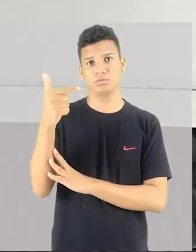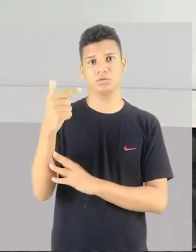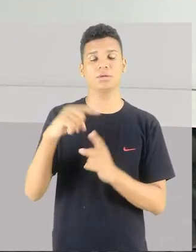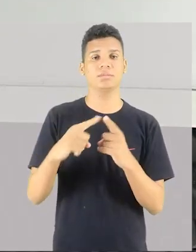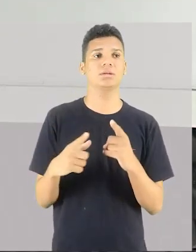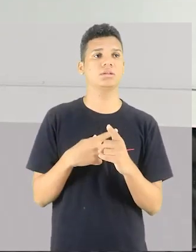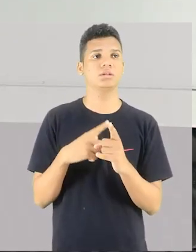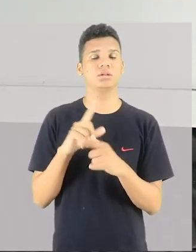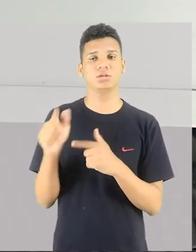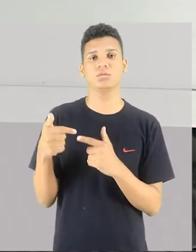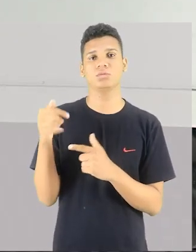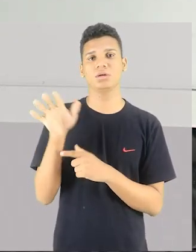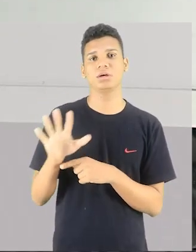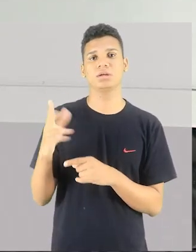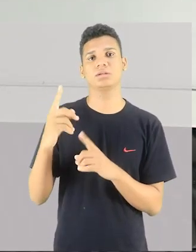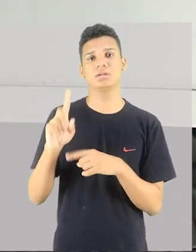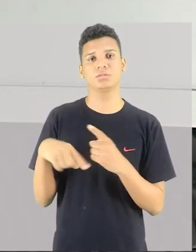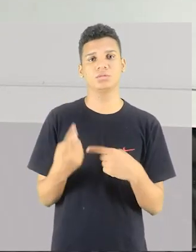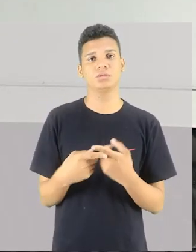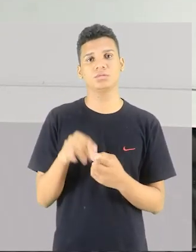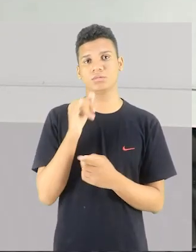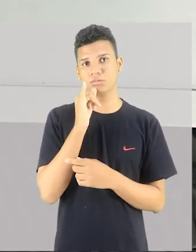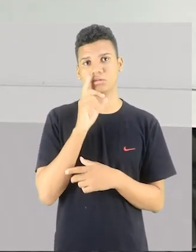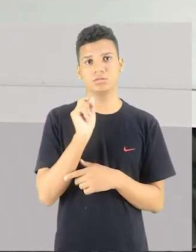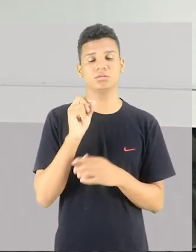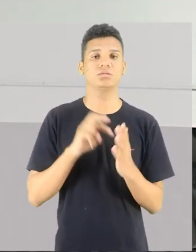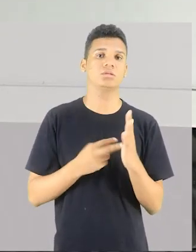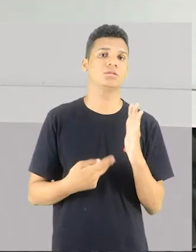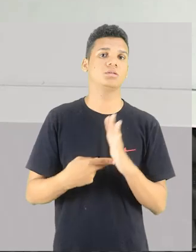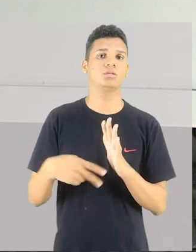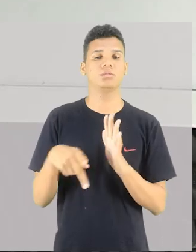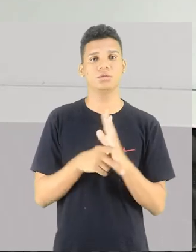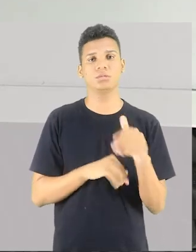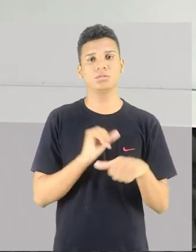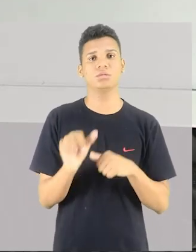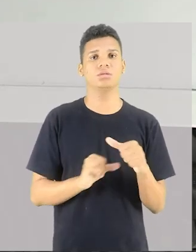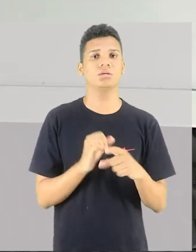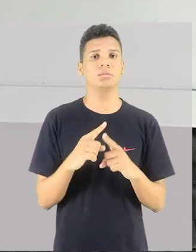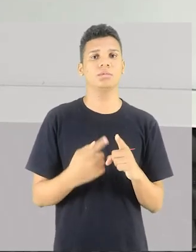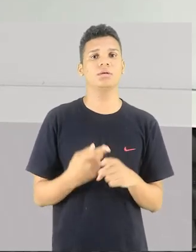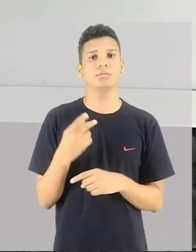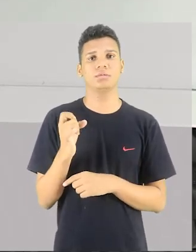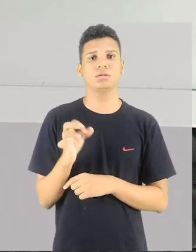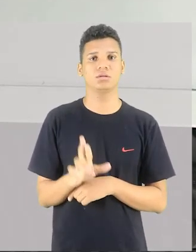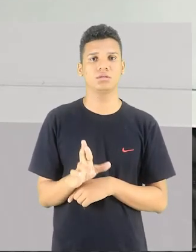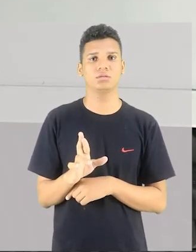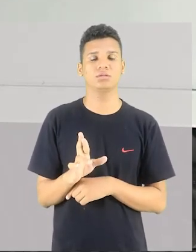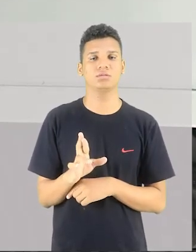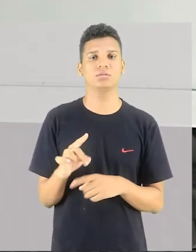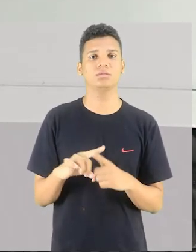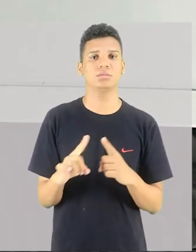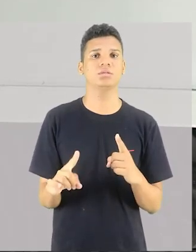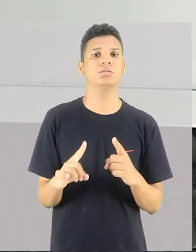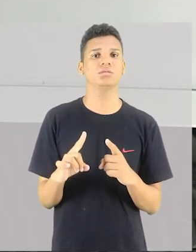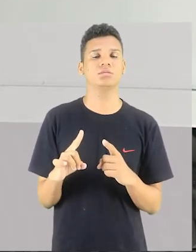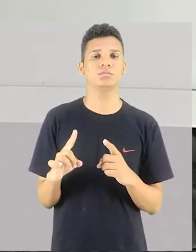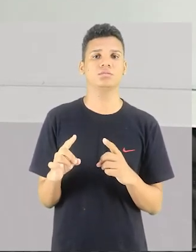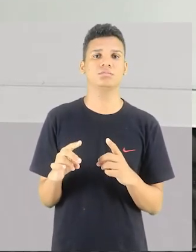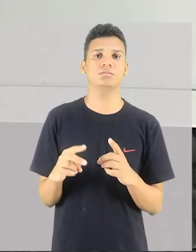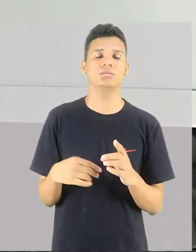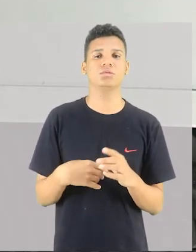área depois da mudança vai ser pi x